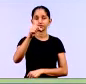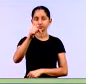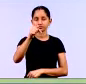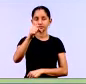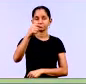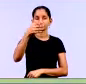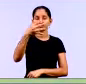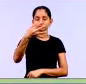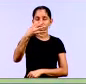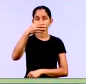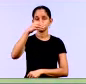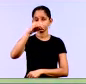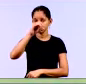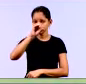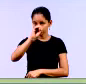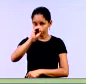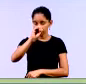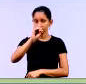3.740.